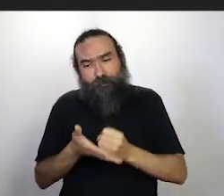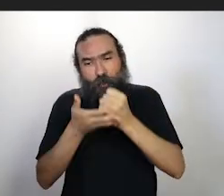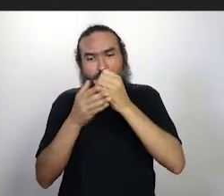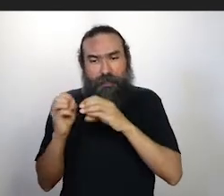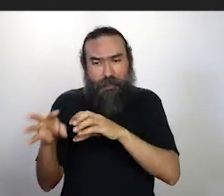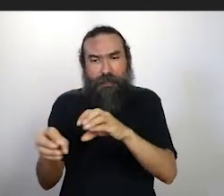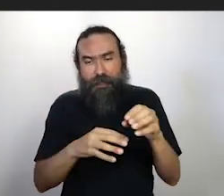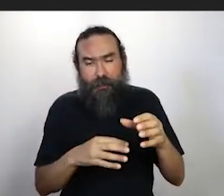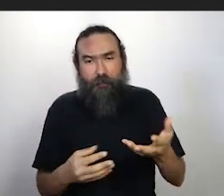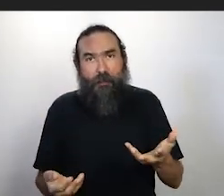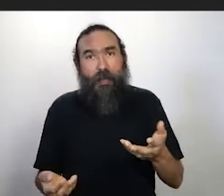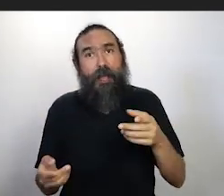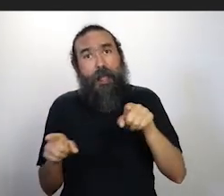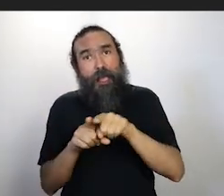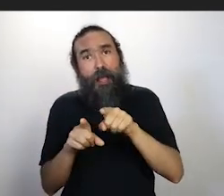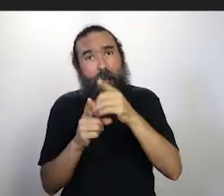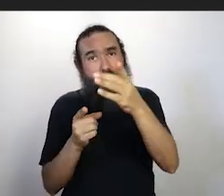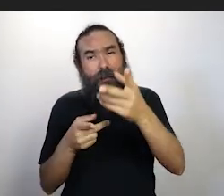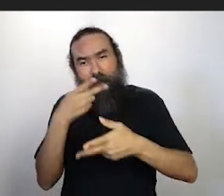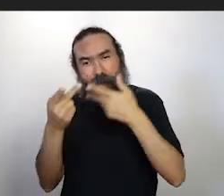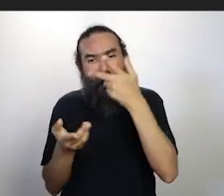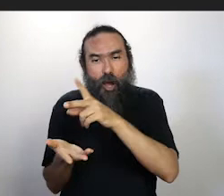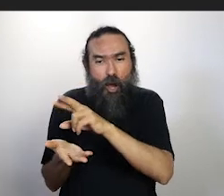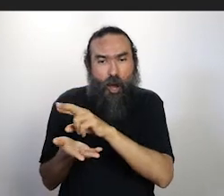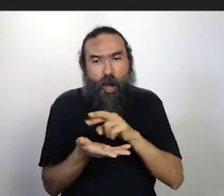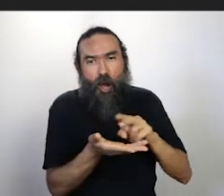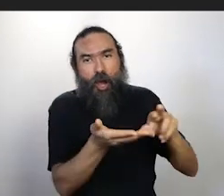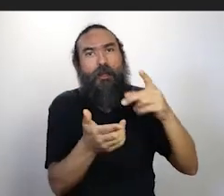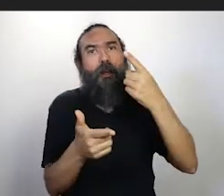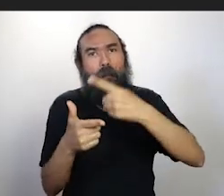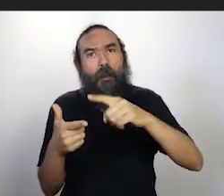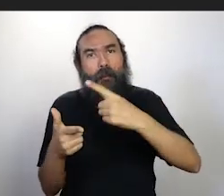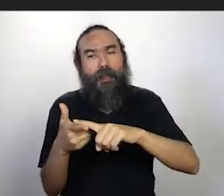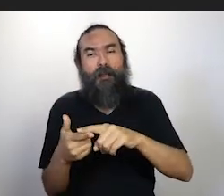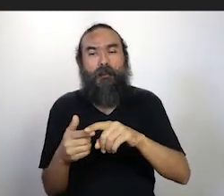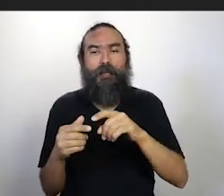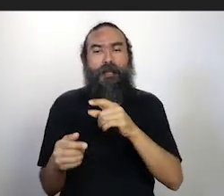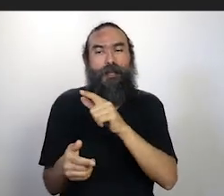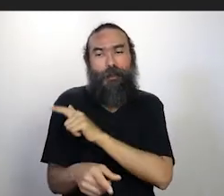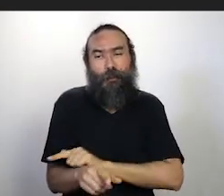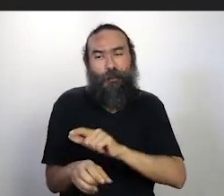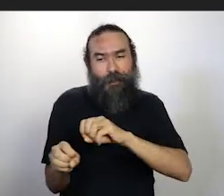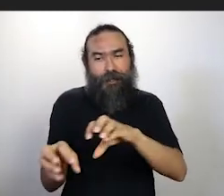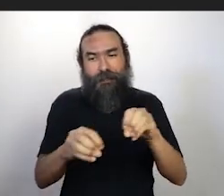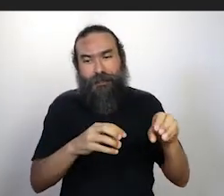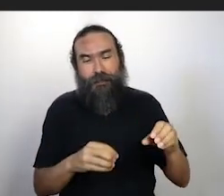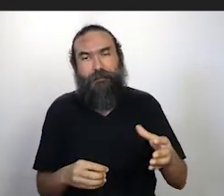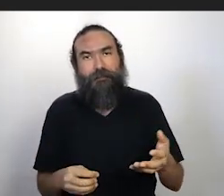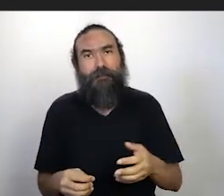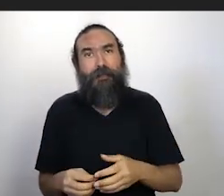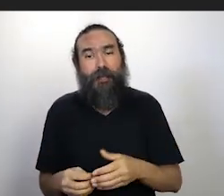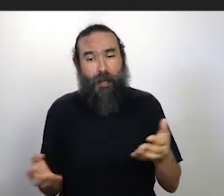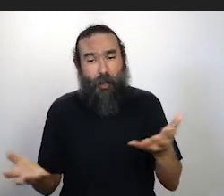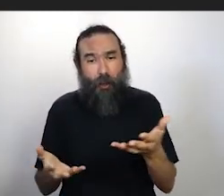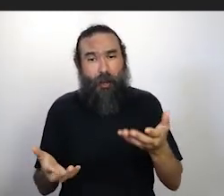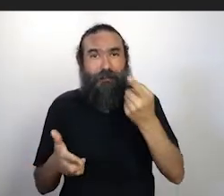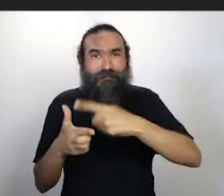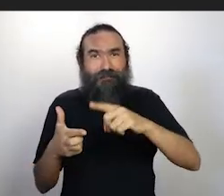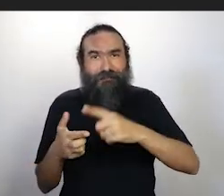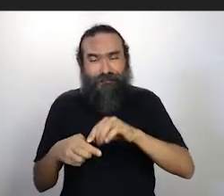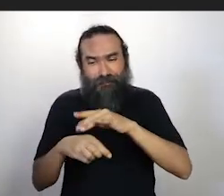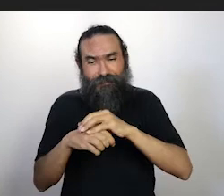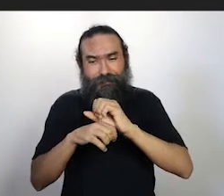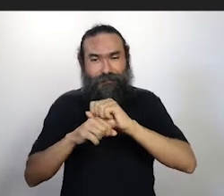têm a ver também com processos educacionais territoriais, seja ele no território tradicional ou não, que em tempos de